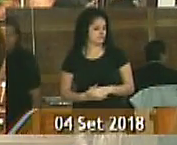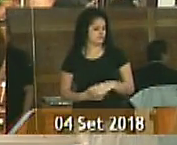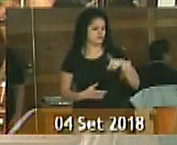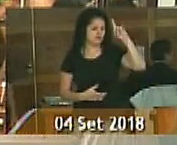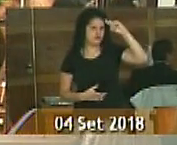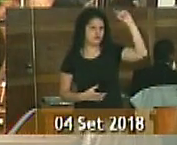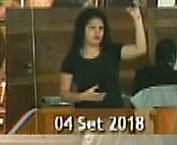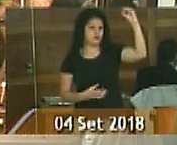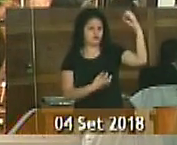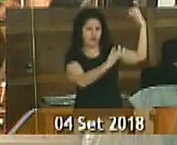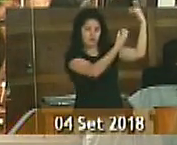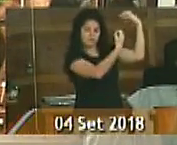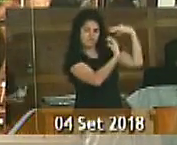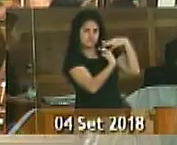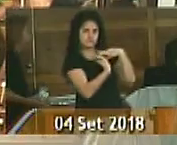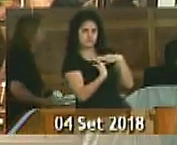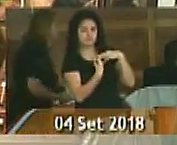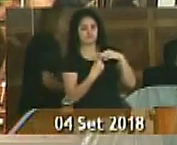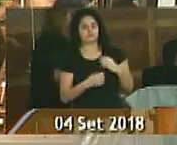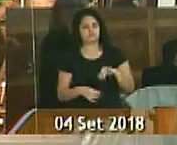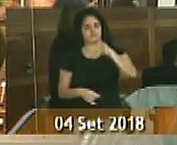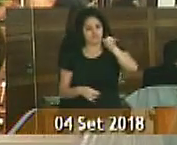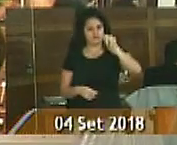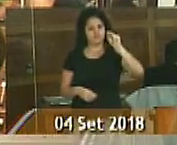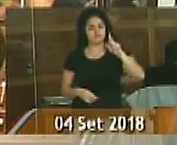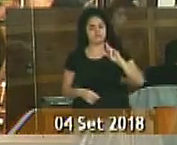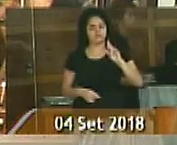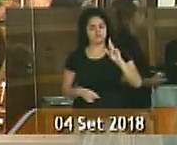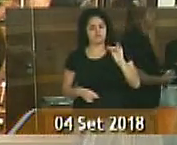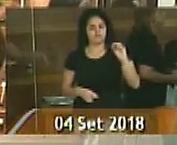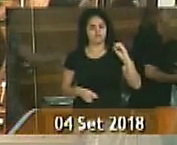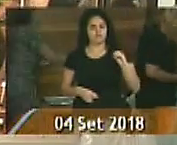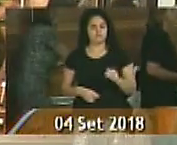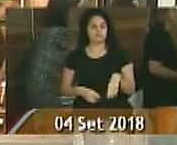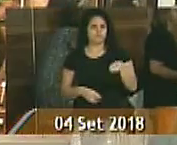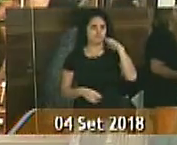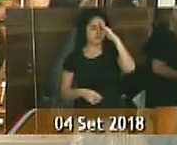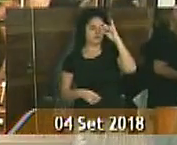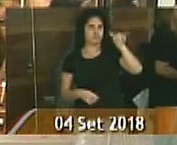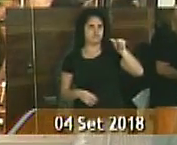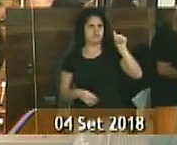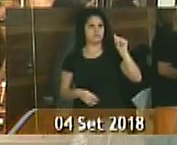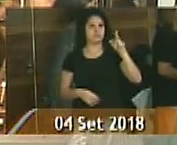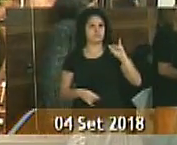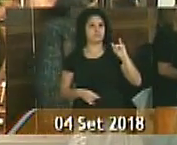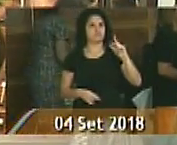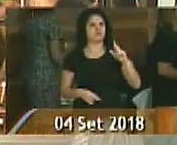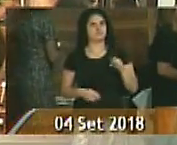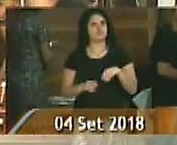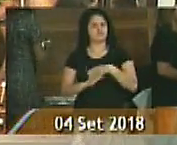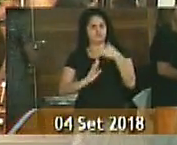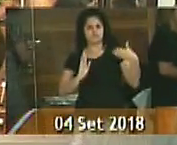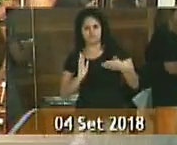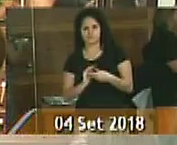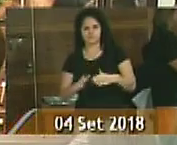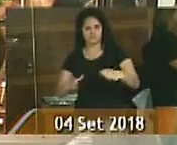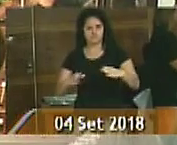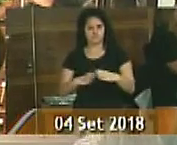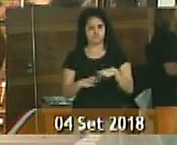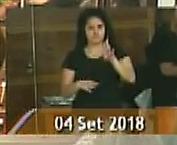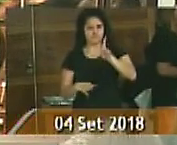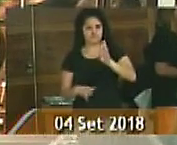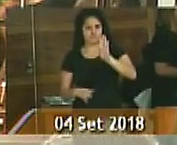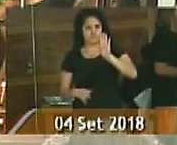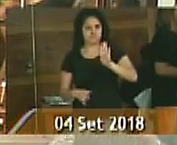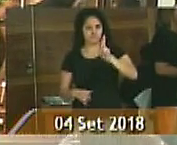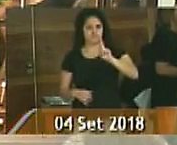Deus abençoe muito o senhor Jairo, e comandante Jairo, né, e a todo o grupo da